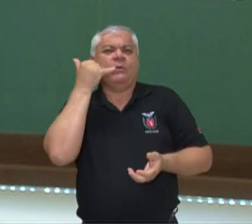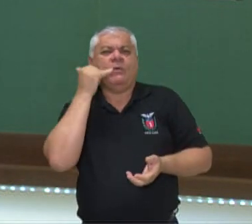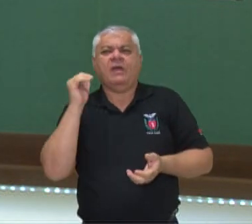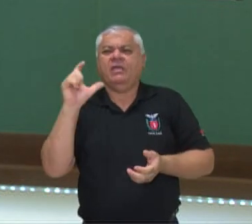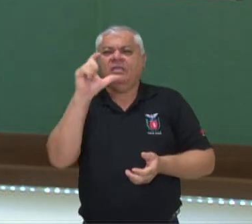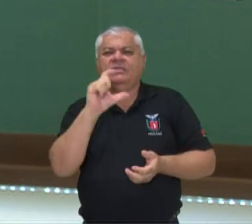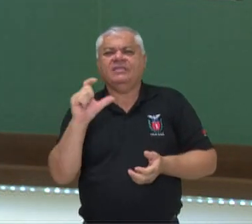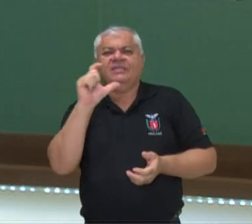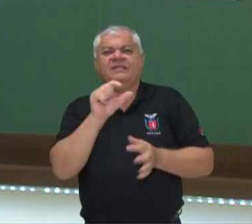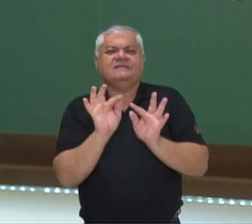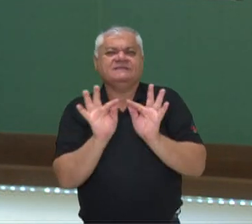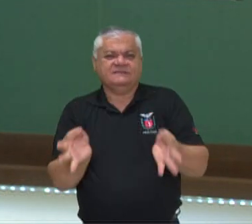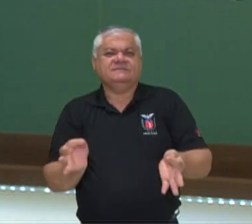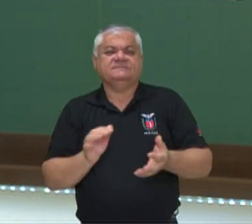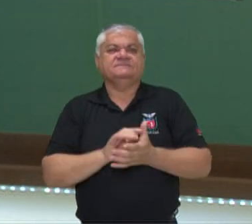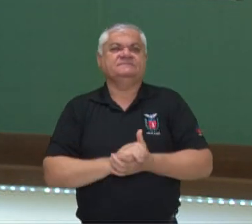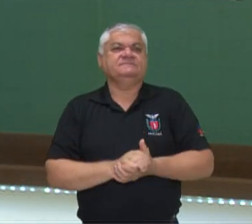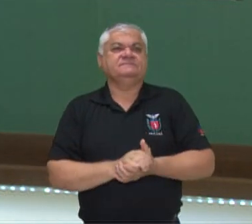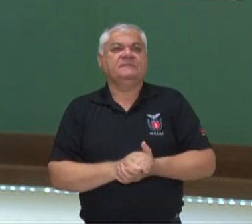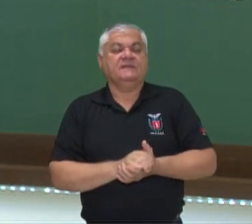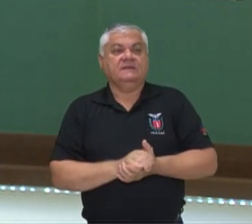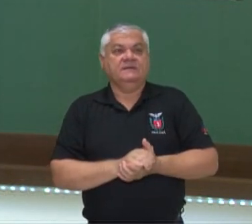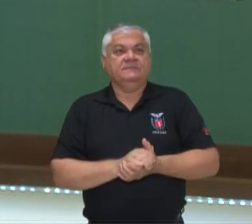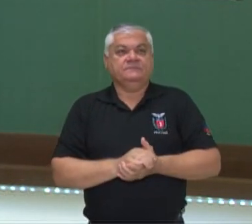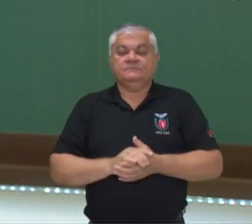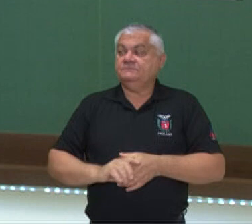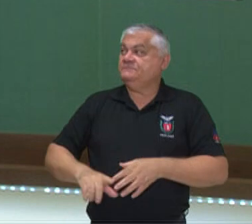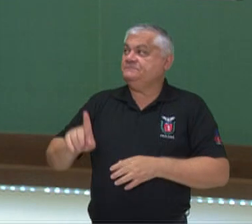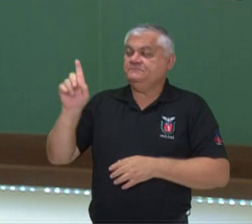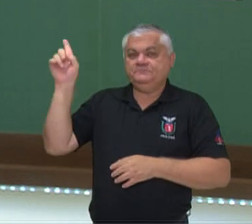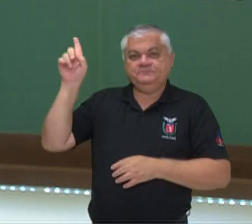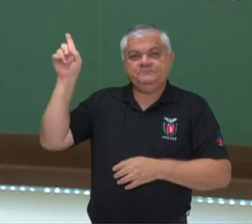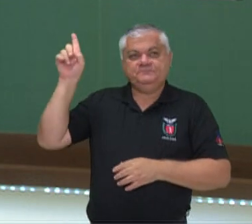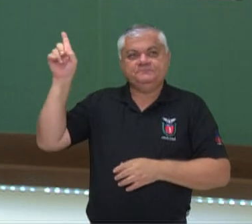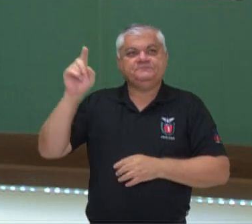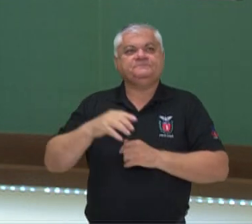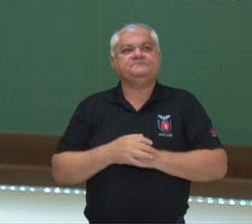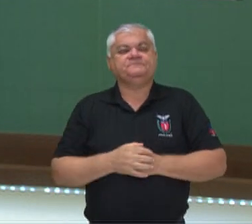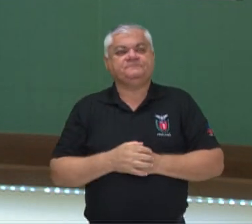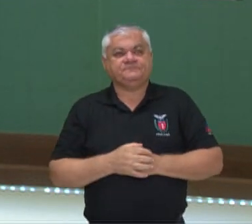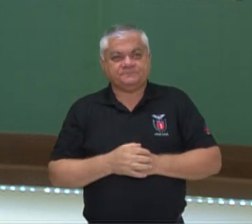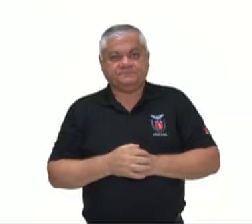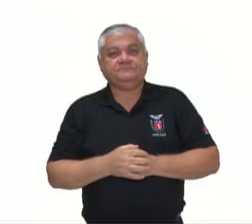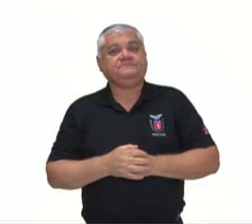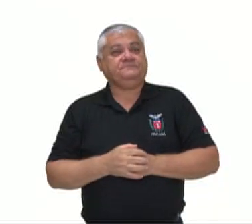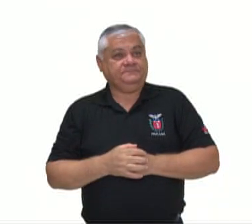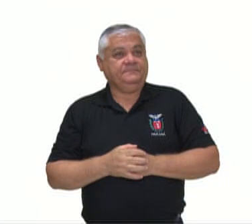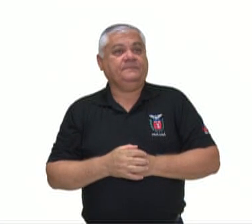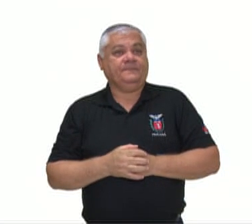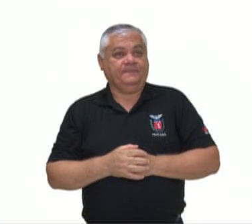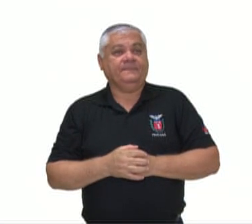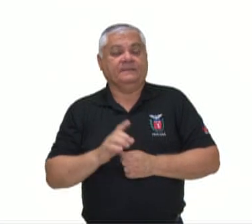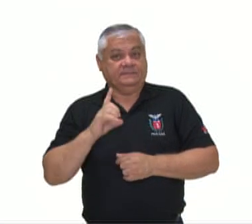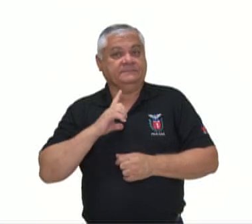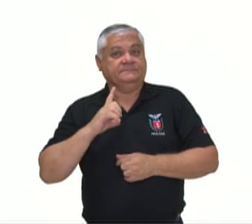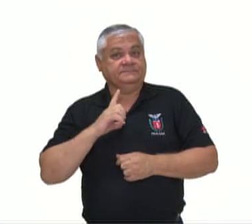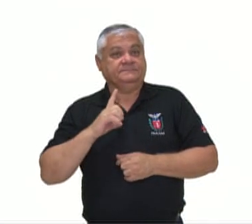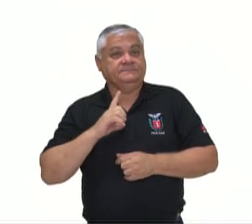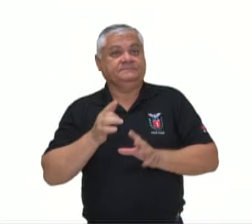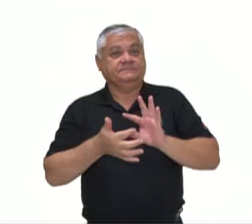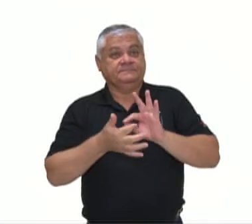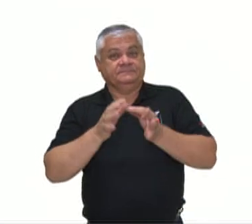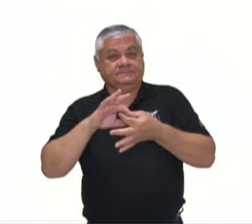né? Bom, nesse slide aqui agora, pessoal, eu tenho aqui, olha, Olympics Games Broadcast